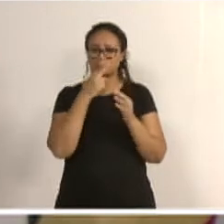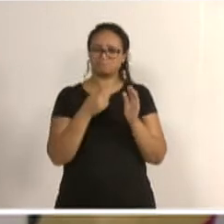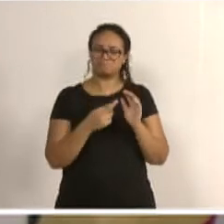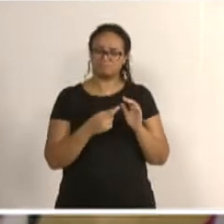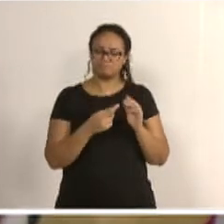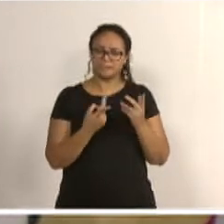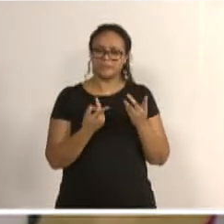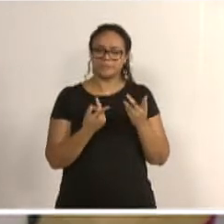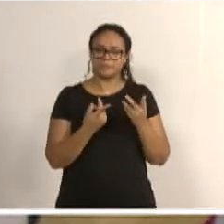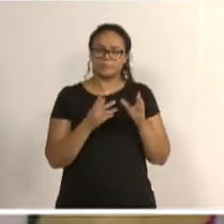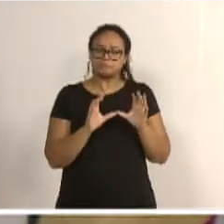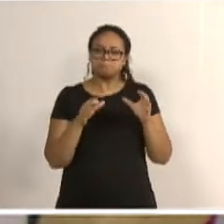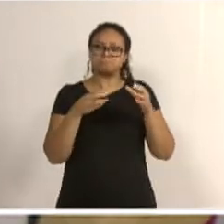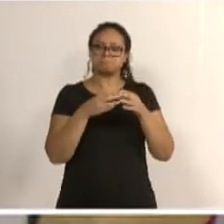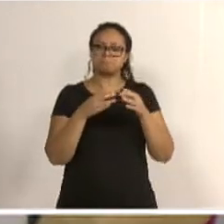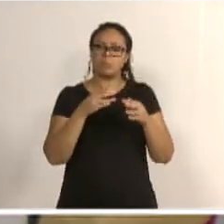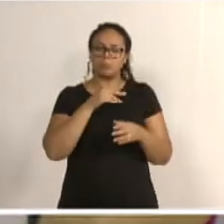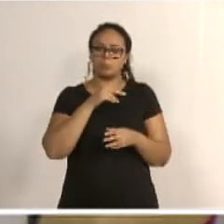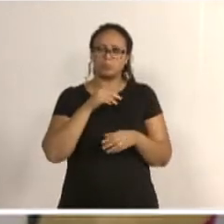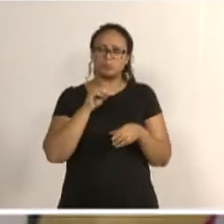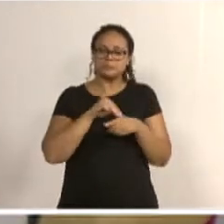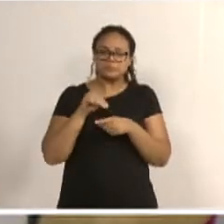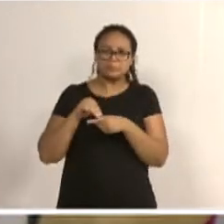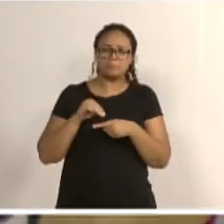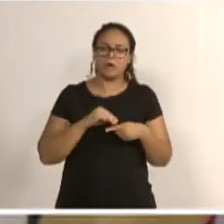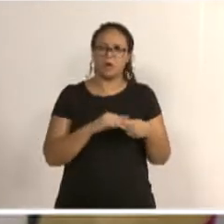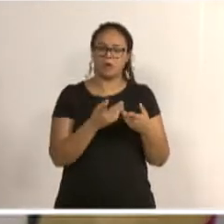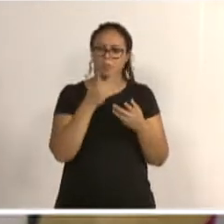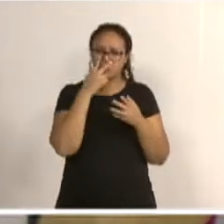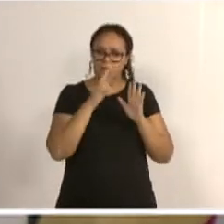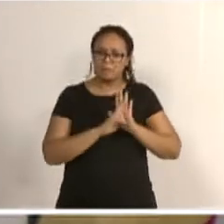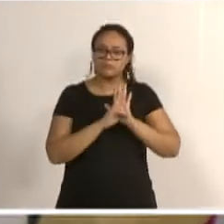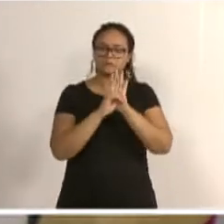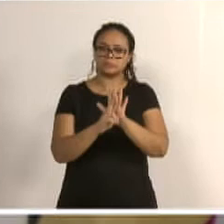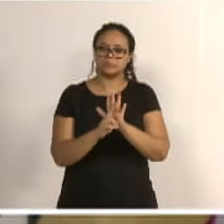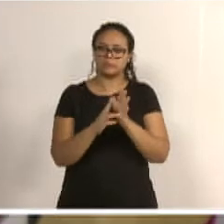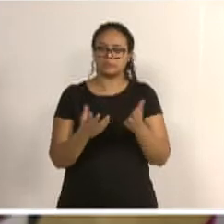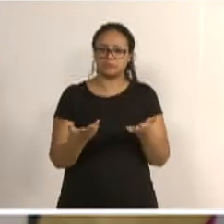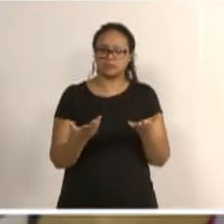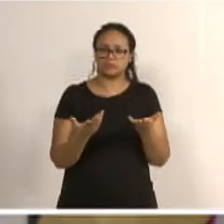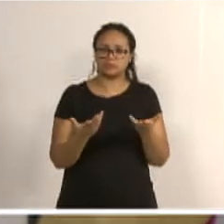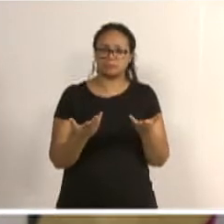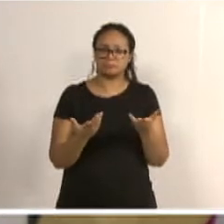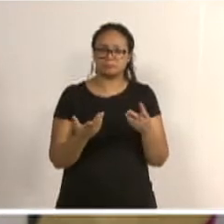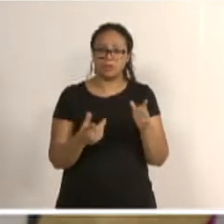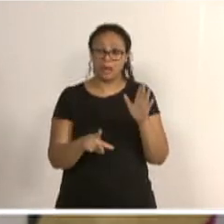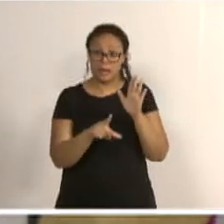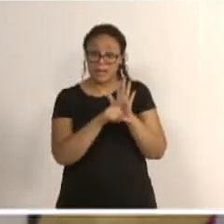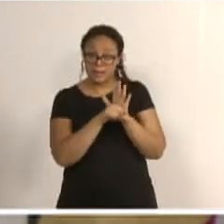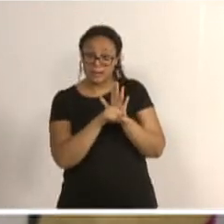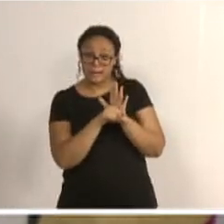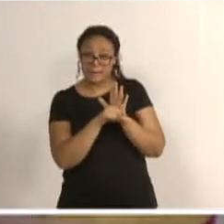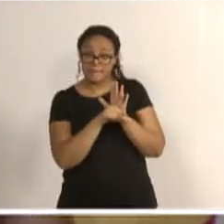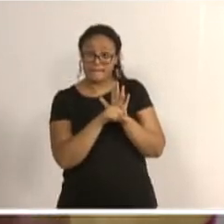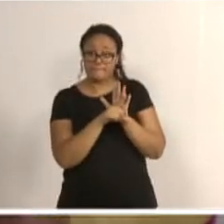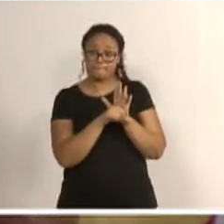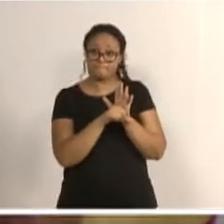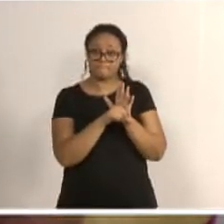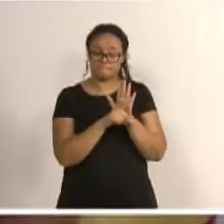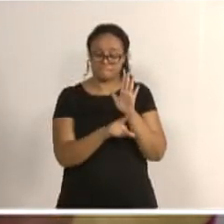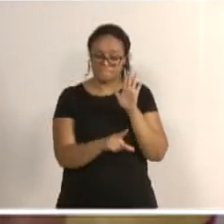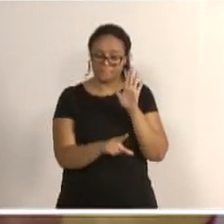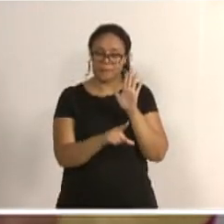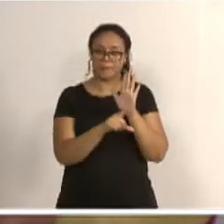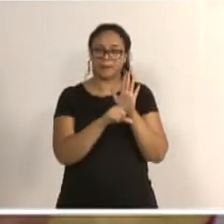às alterações e é a AGIR que está fazendo esse papel, que na lei que regulamenta as